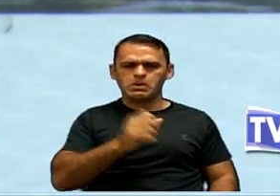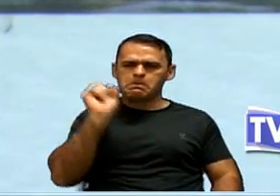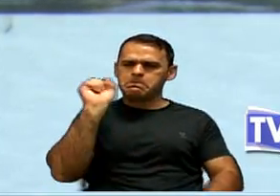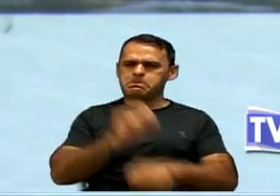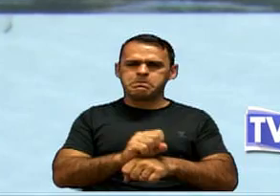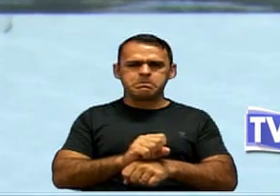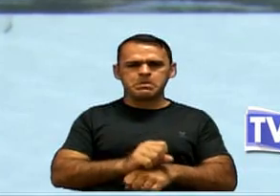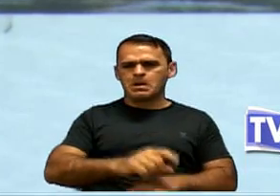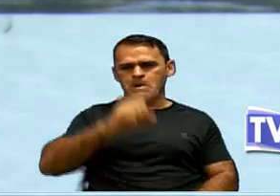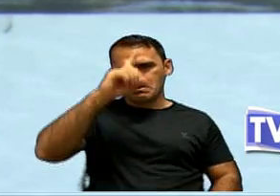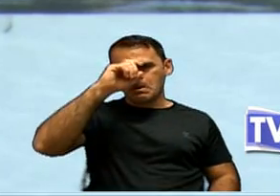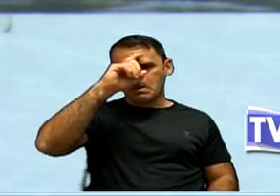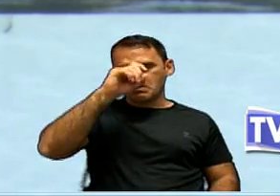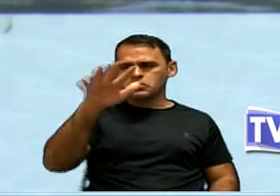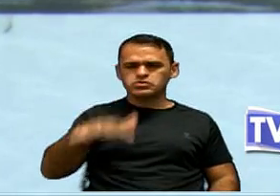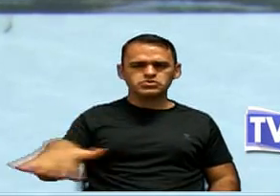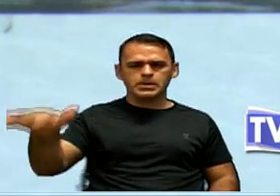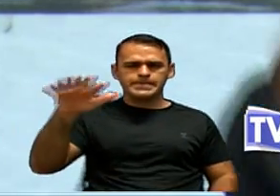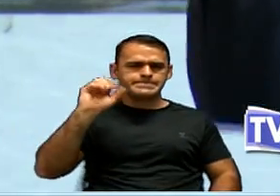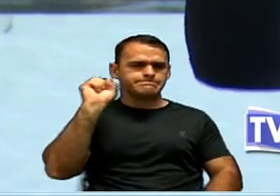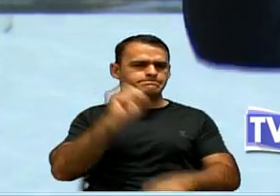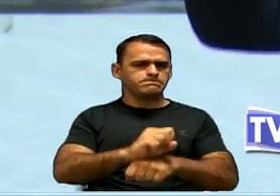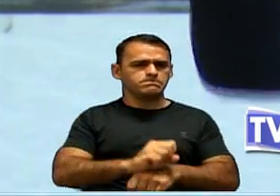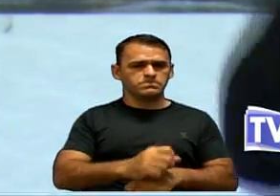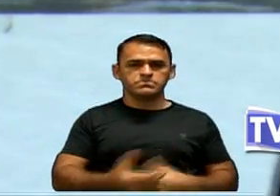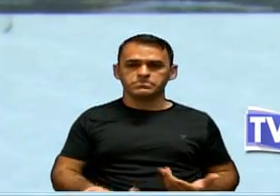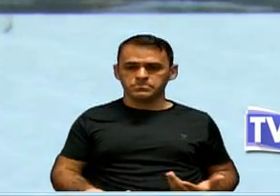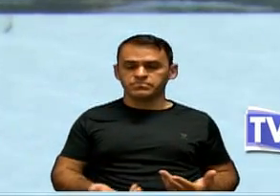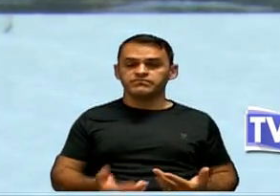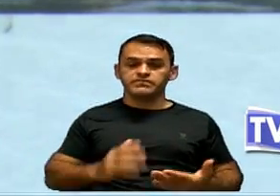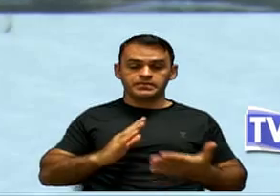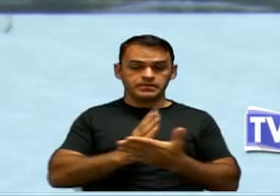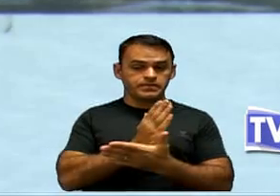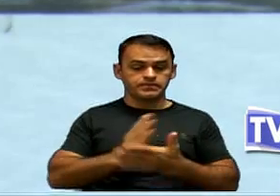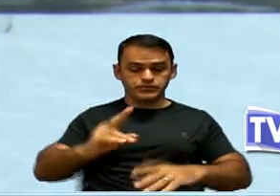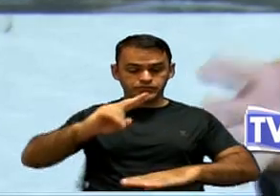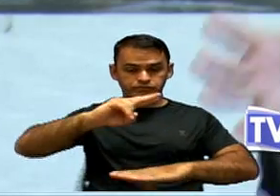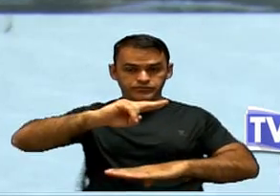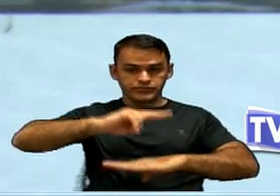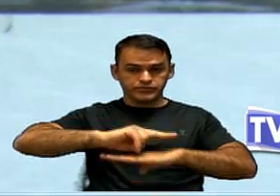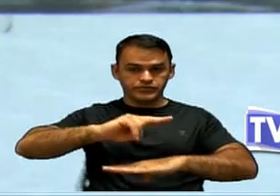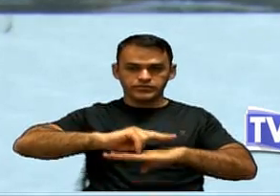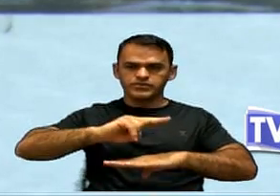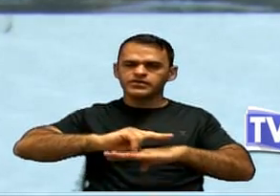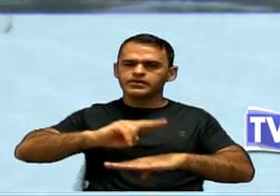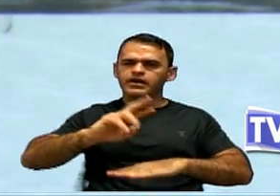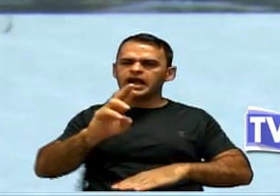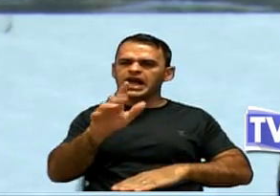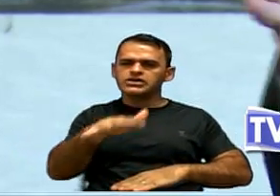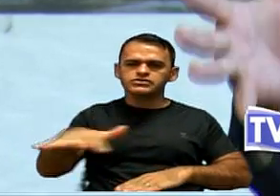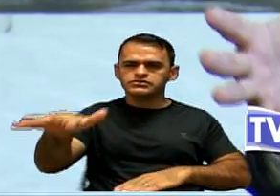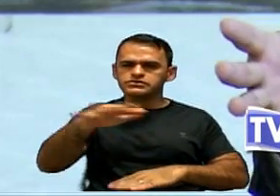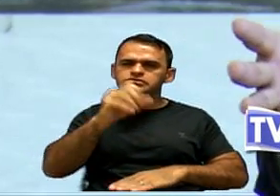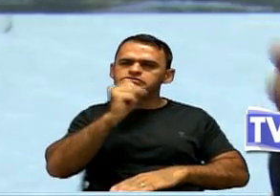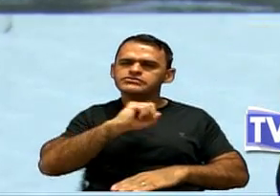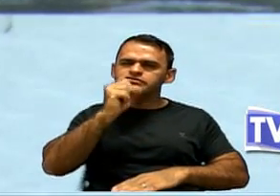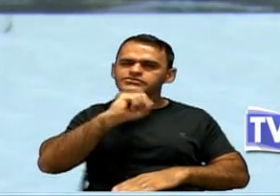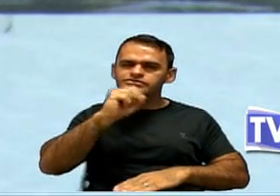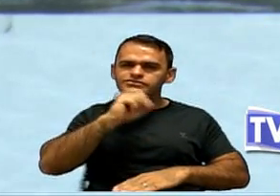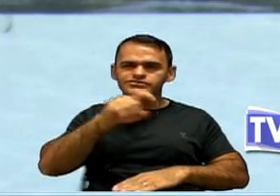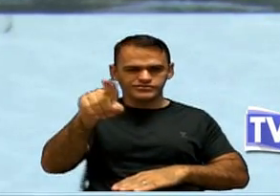parado esse hospital para atender a população de Sorocaba. Agora, esses que estão internados aqui no Hospital Regional Velho, vereador, eles estão